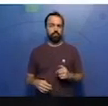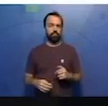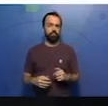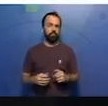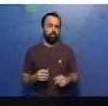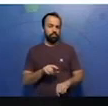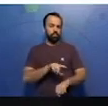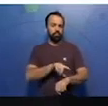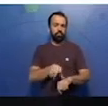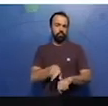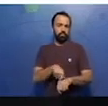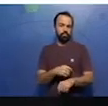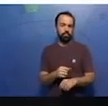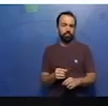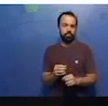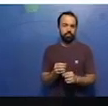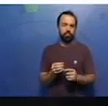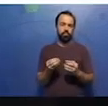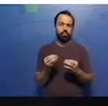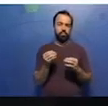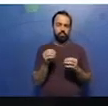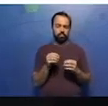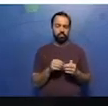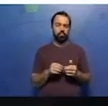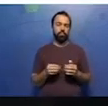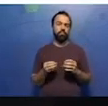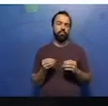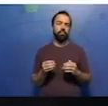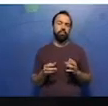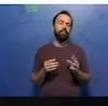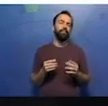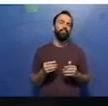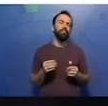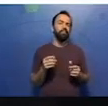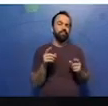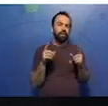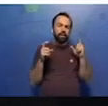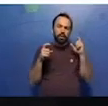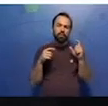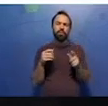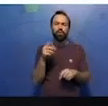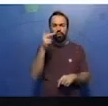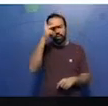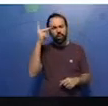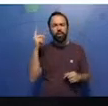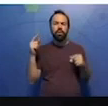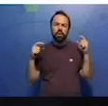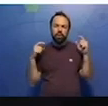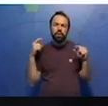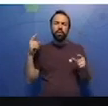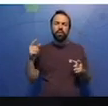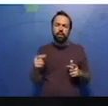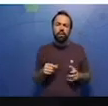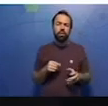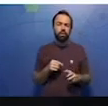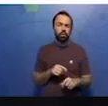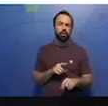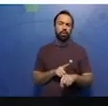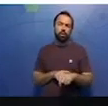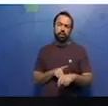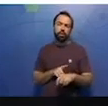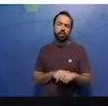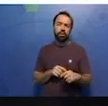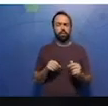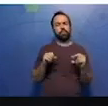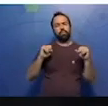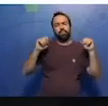tempo. Medir o tempo sempre foi uma preocupação das pessoas. Afinal, como saber o horário de